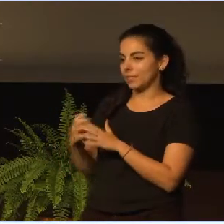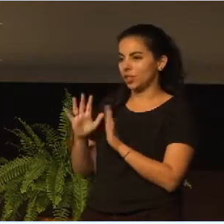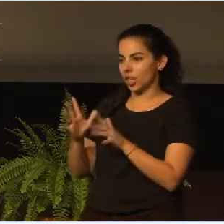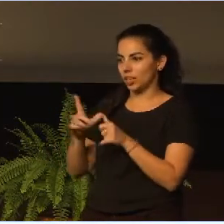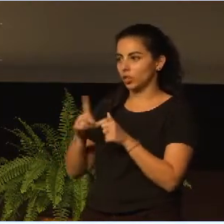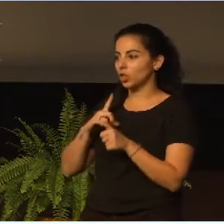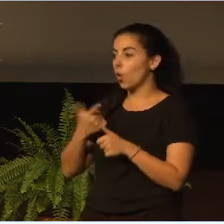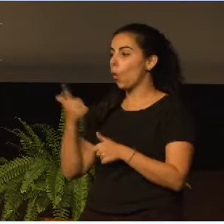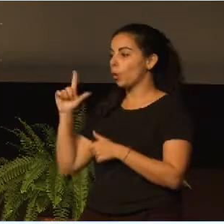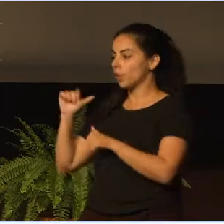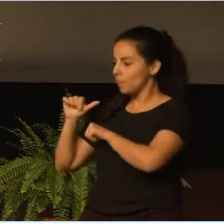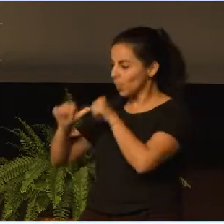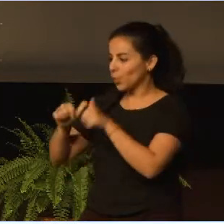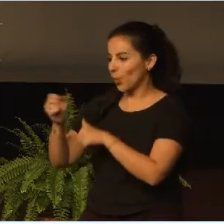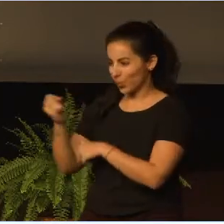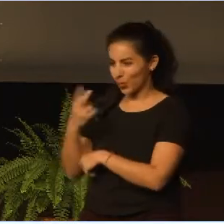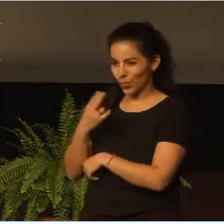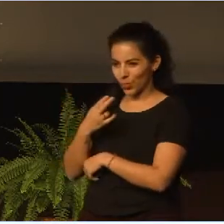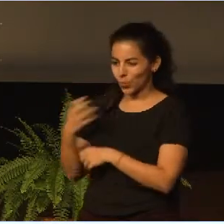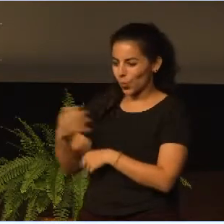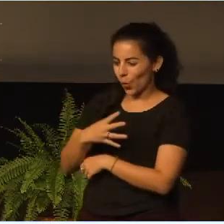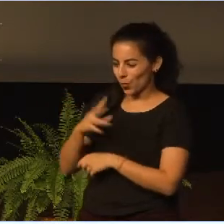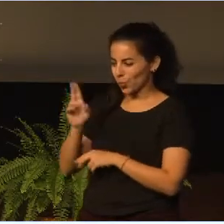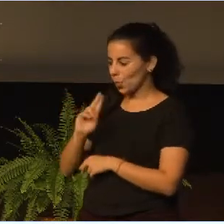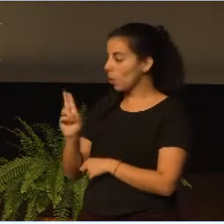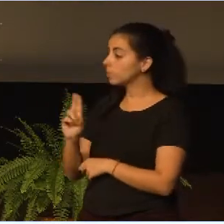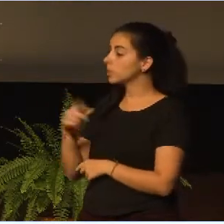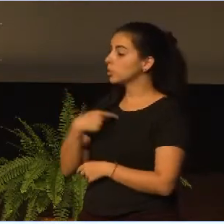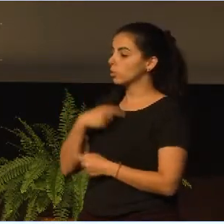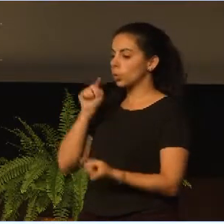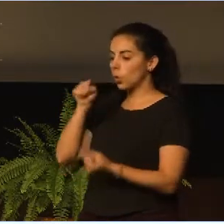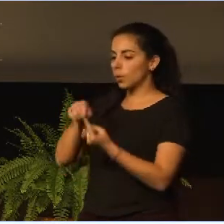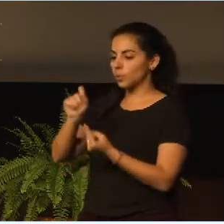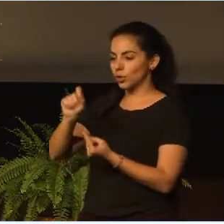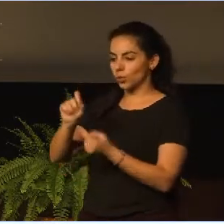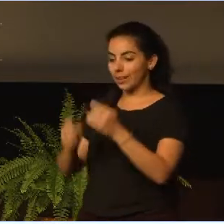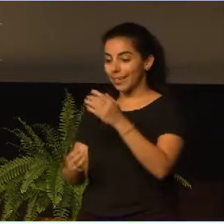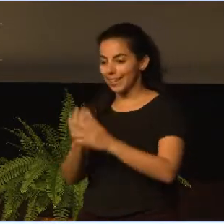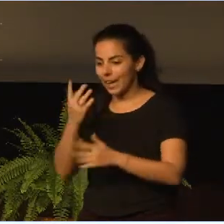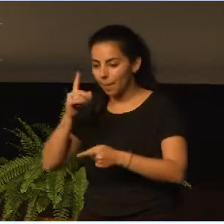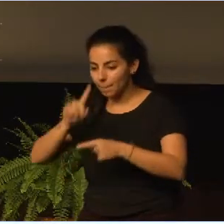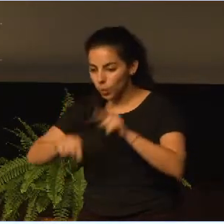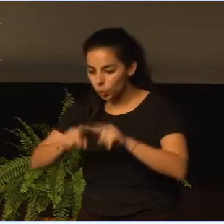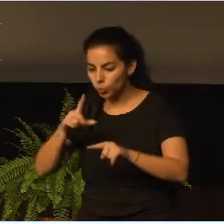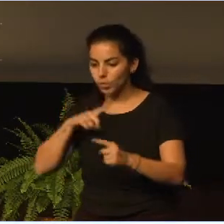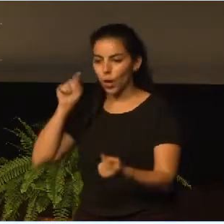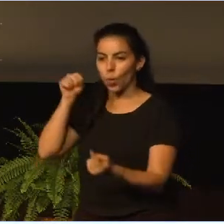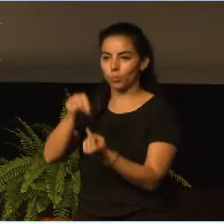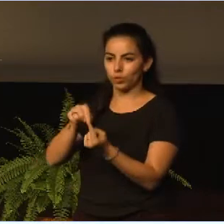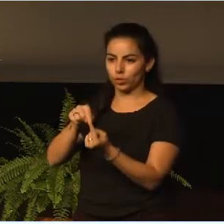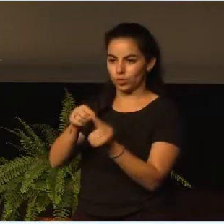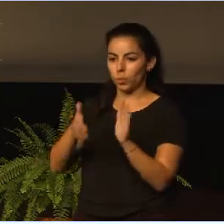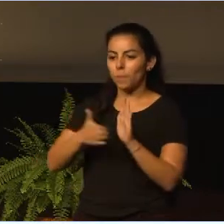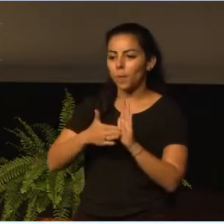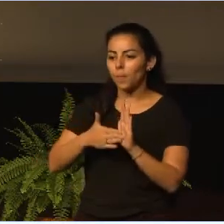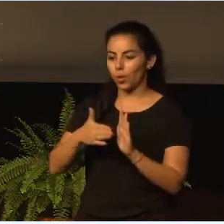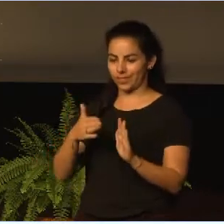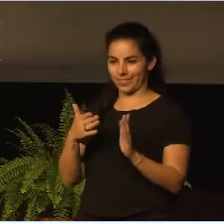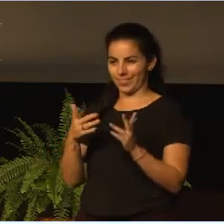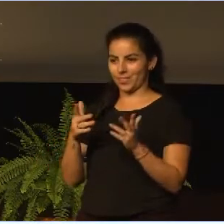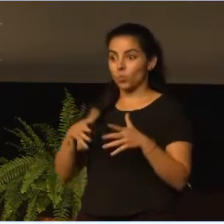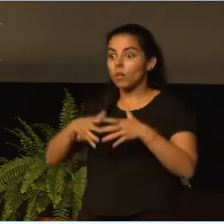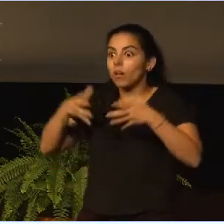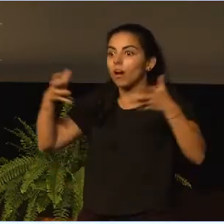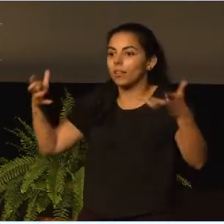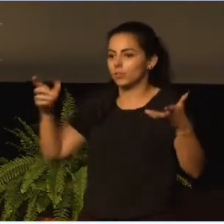um objetivo que era ter algum produto, ter alguma coisa que tivesse um propósito. E um propósito grande. A gente tinha